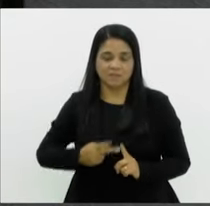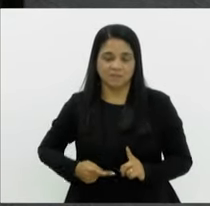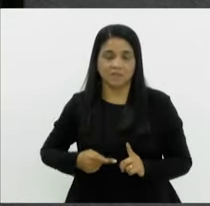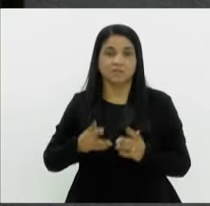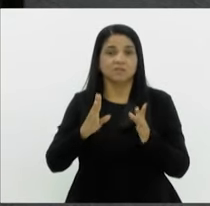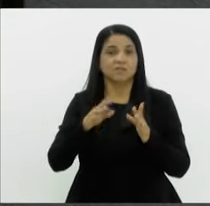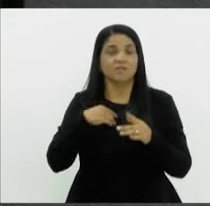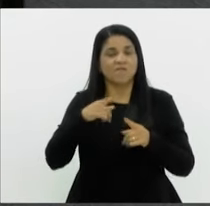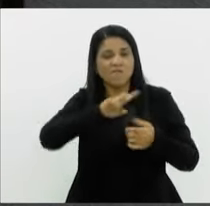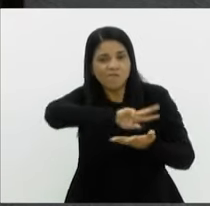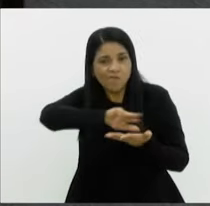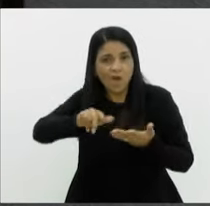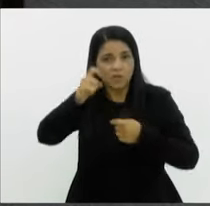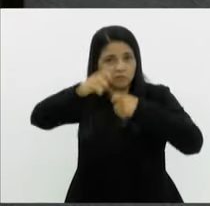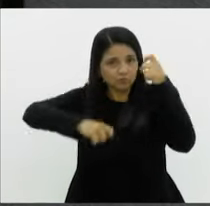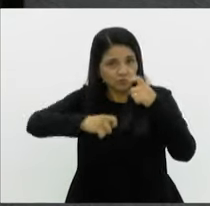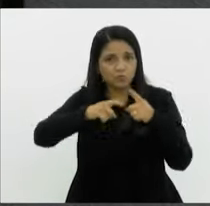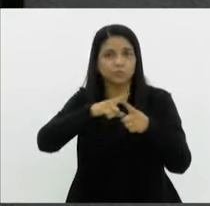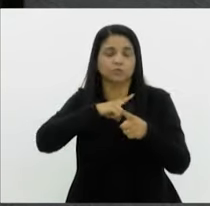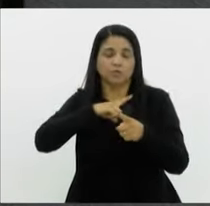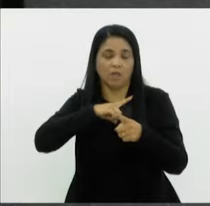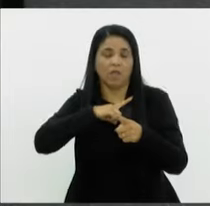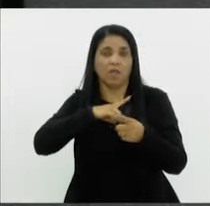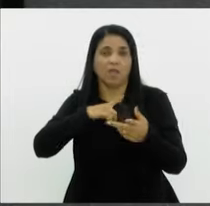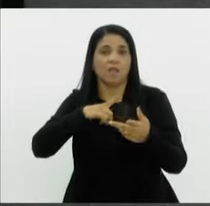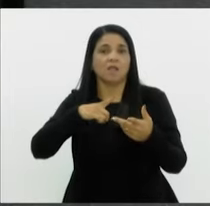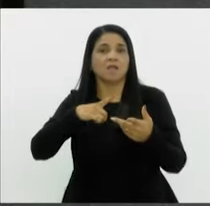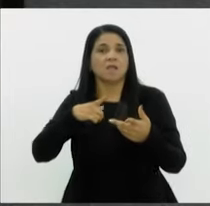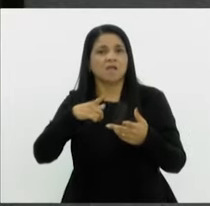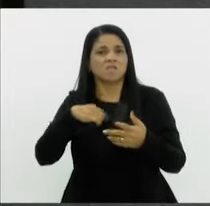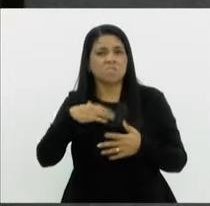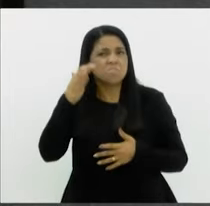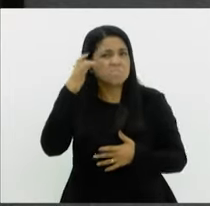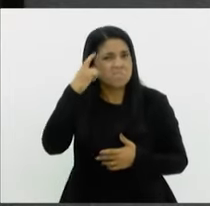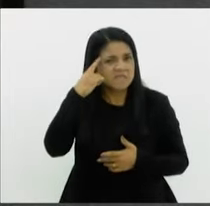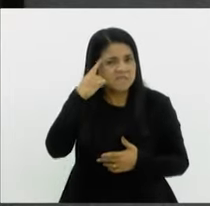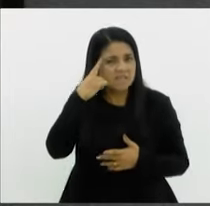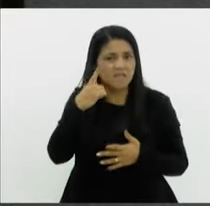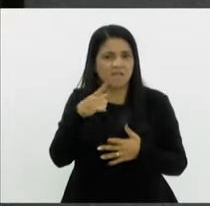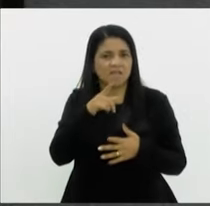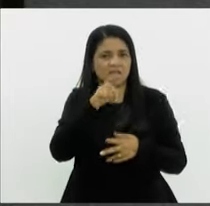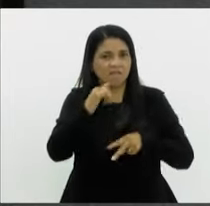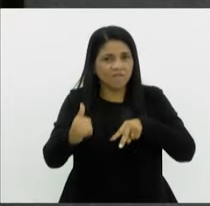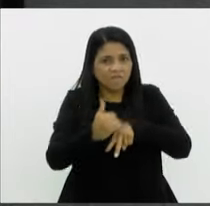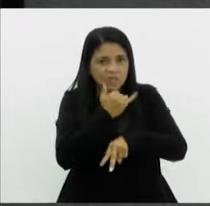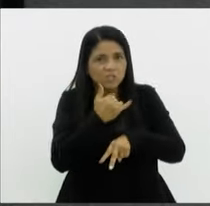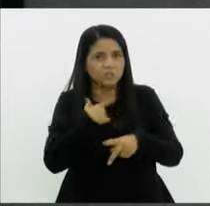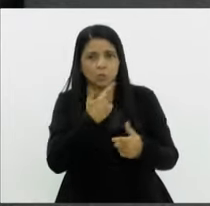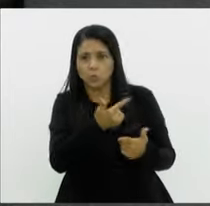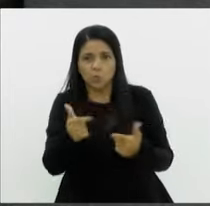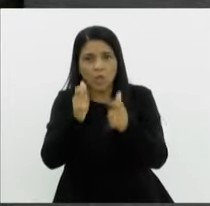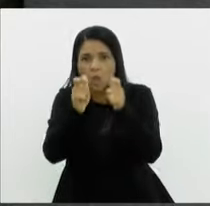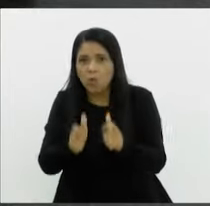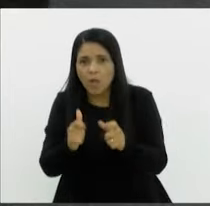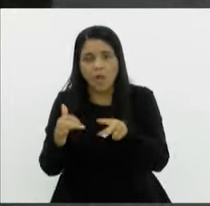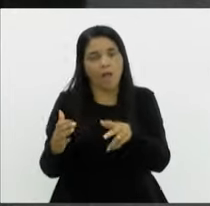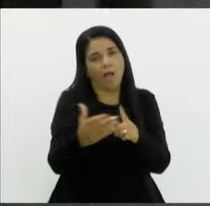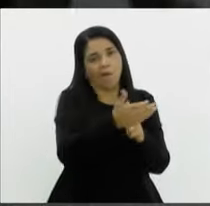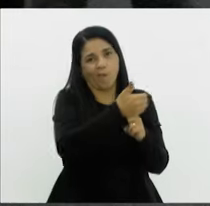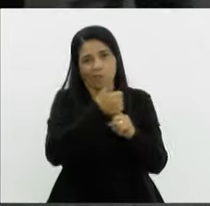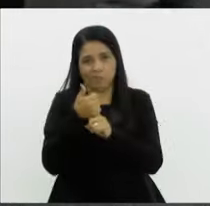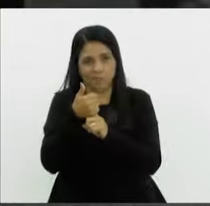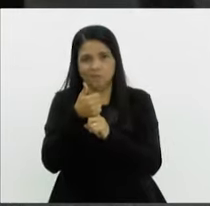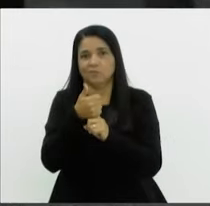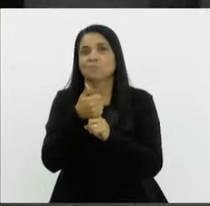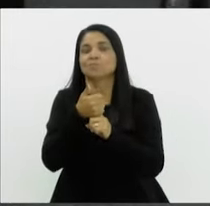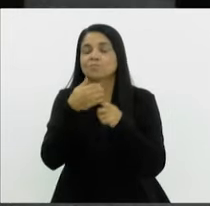de estupro, a gente não pode achar que essas vítimas não tenham um lugar de acolhimento de maneira concreta e